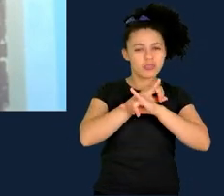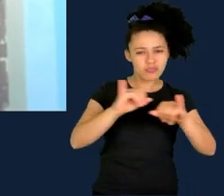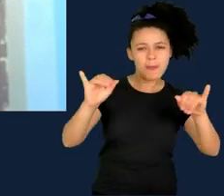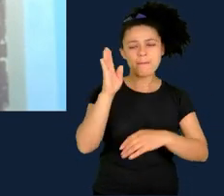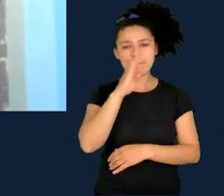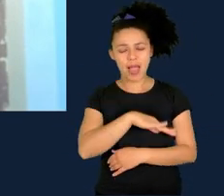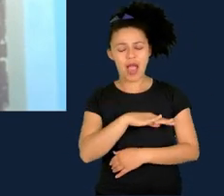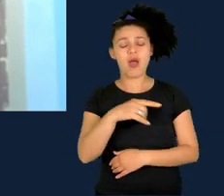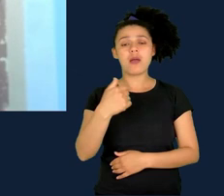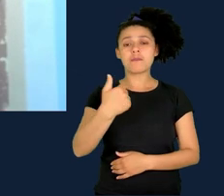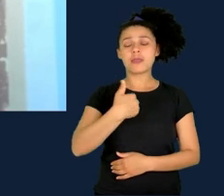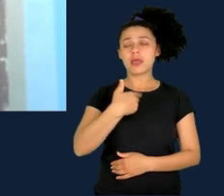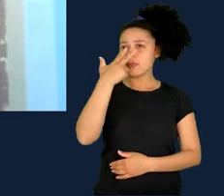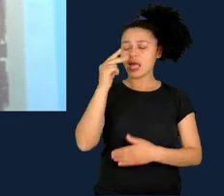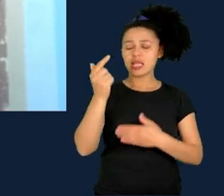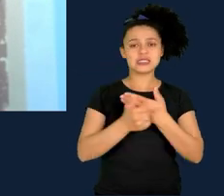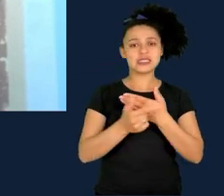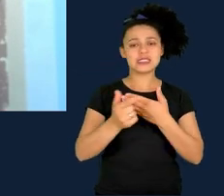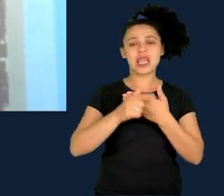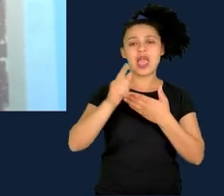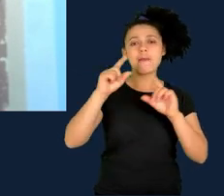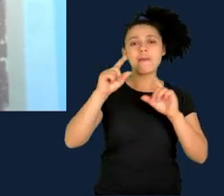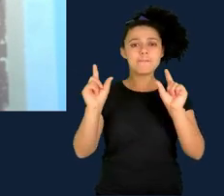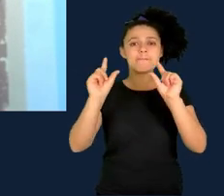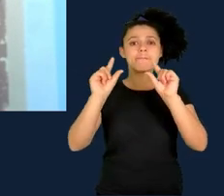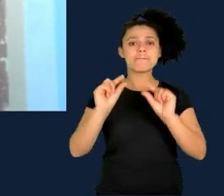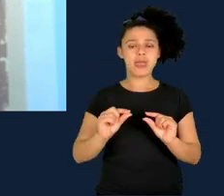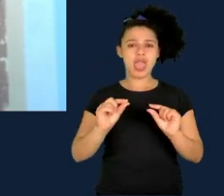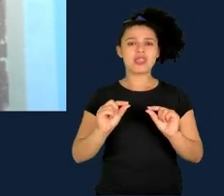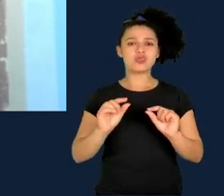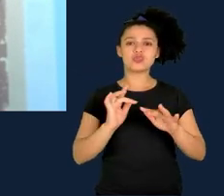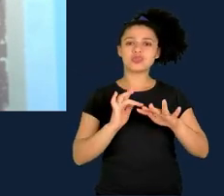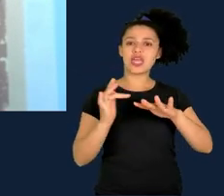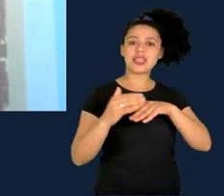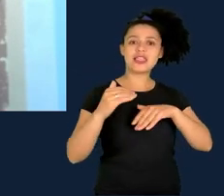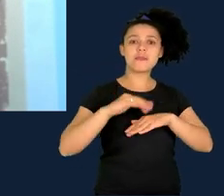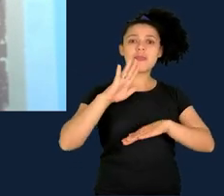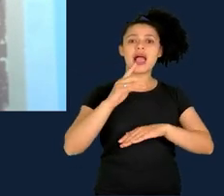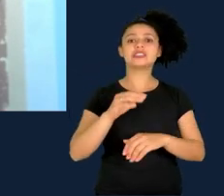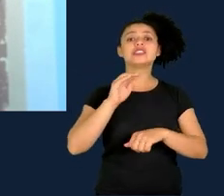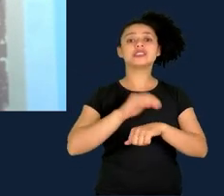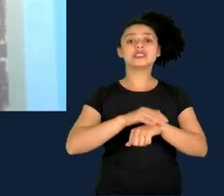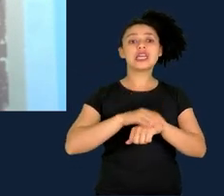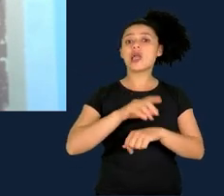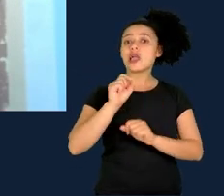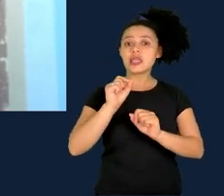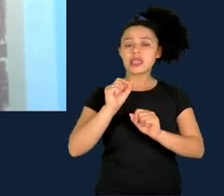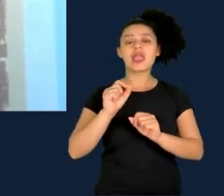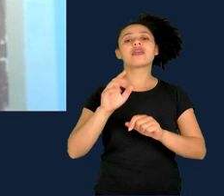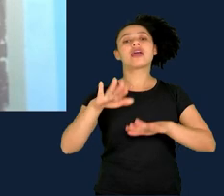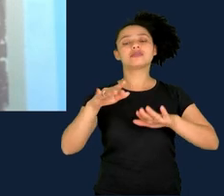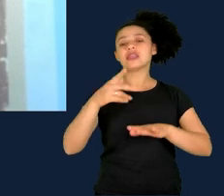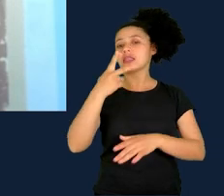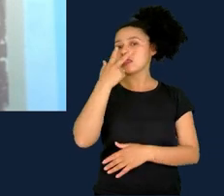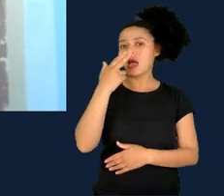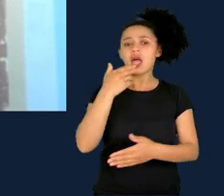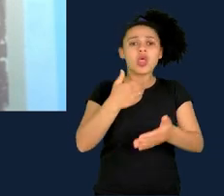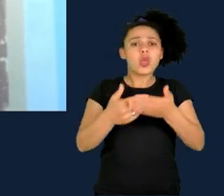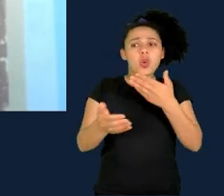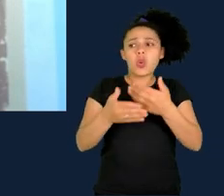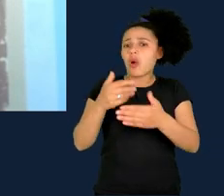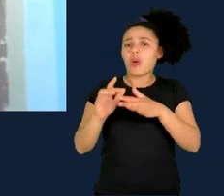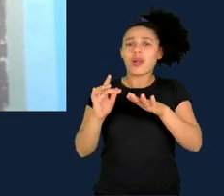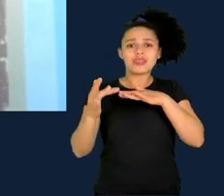uma função menos das redes sociais e mais das conclusões inadequadas com base em qualquer conjunto de